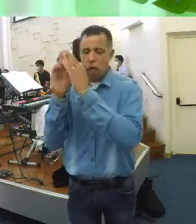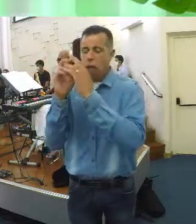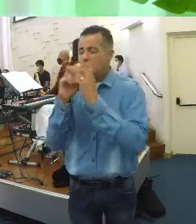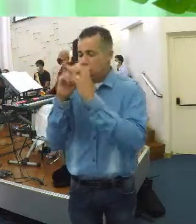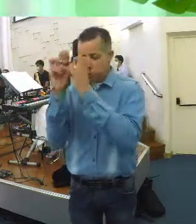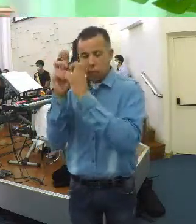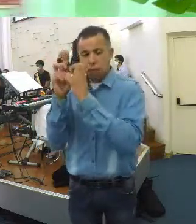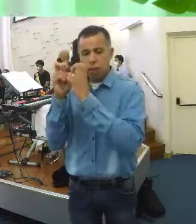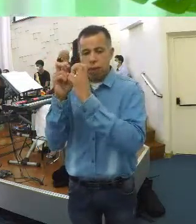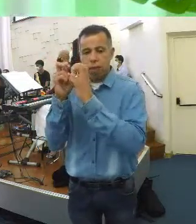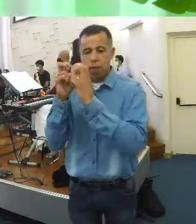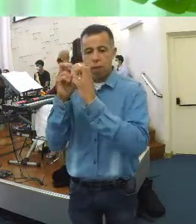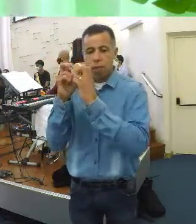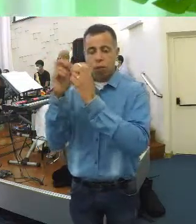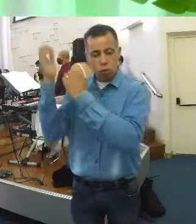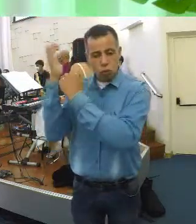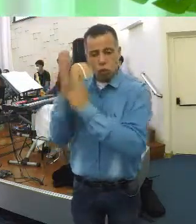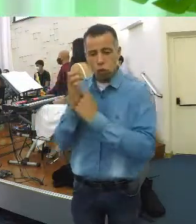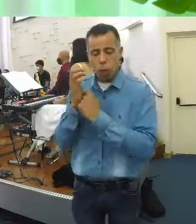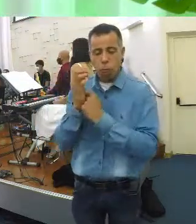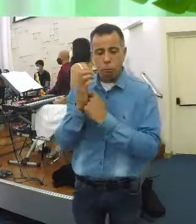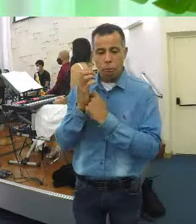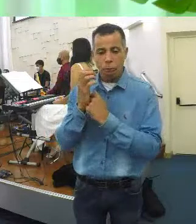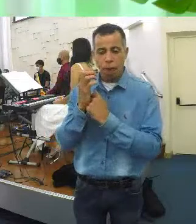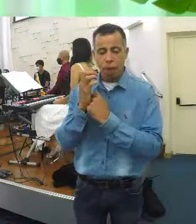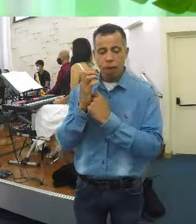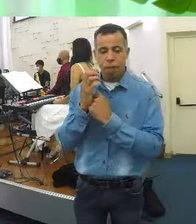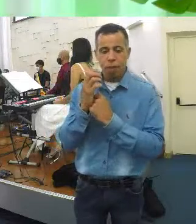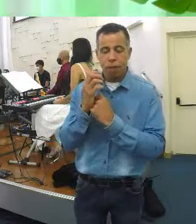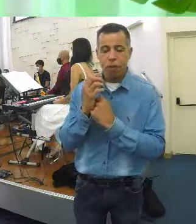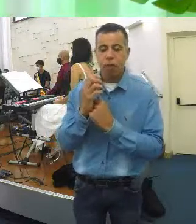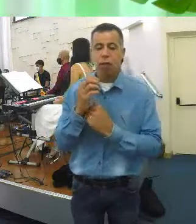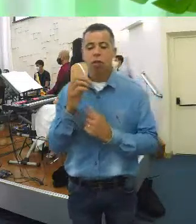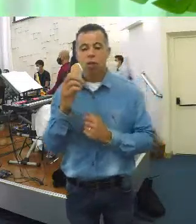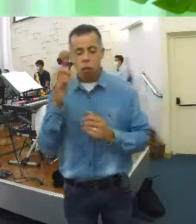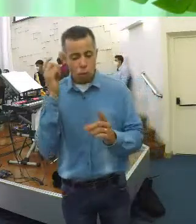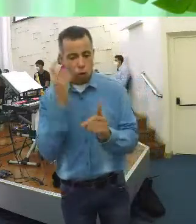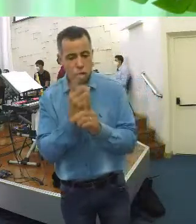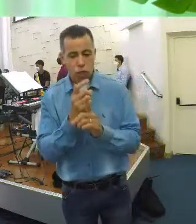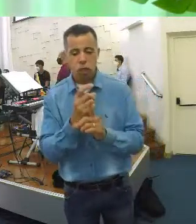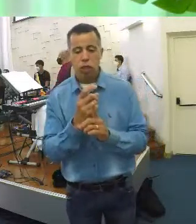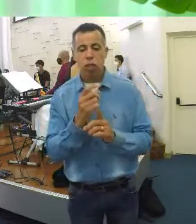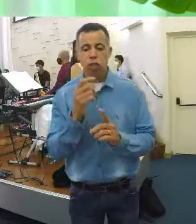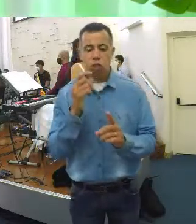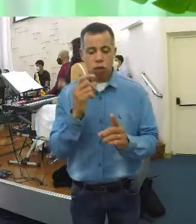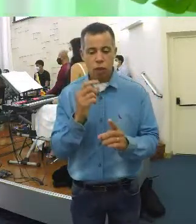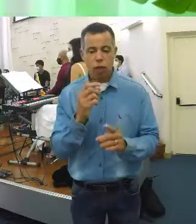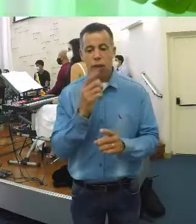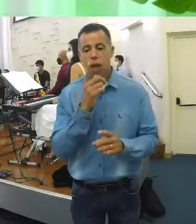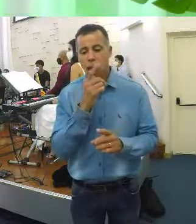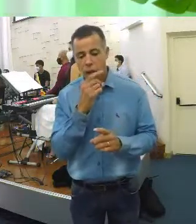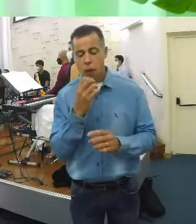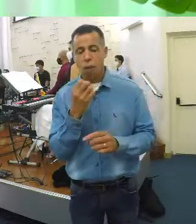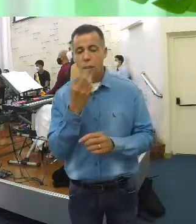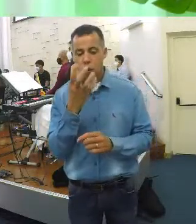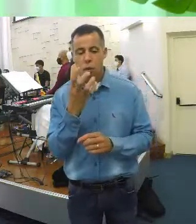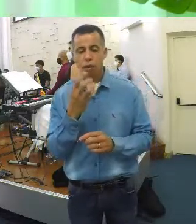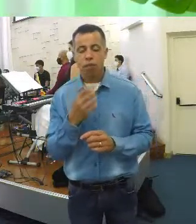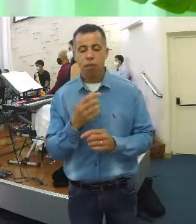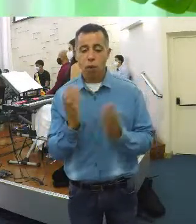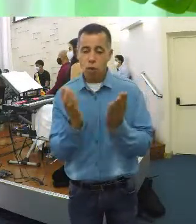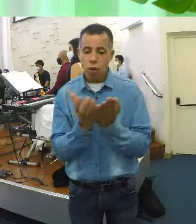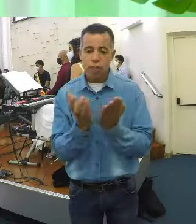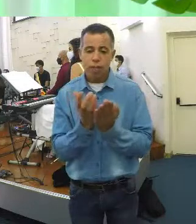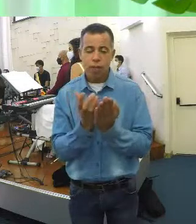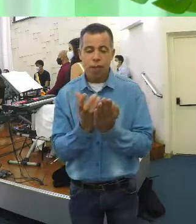Senhor, a maré baixa e você sempre pode encontrar água doce para descedentá-lo. O cristão alegra-se